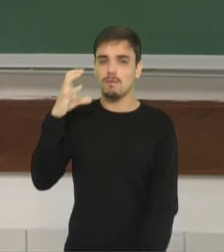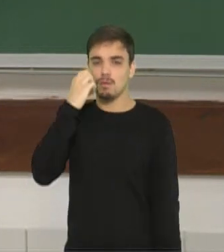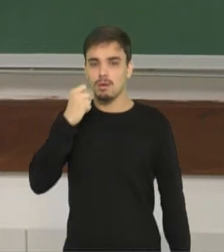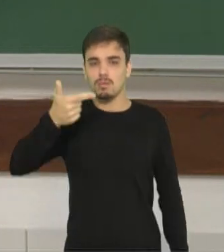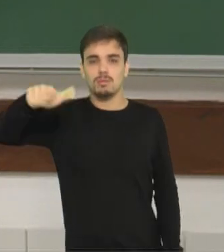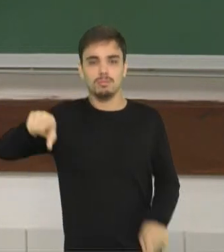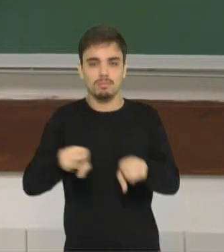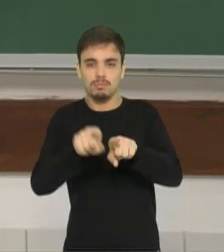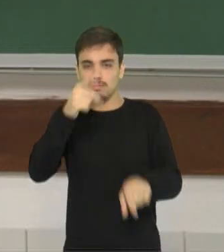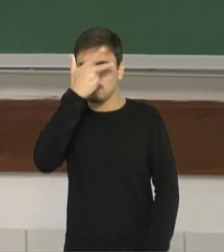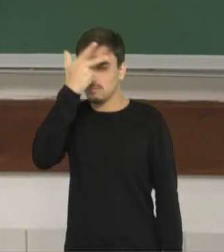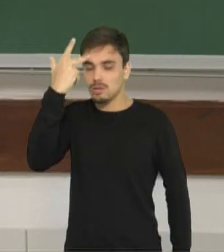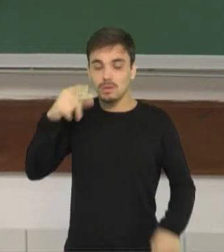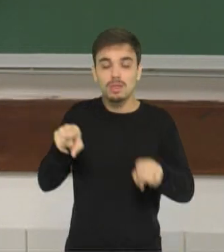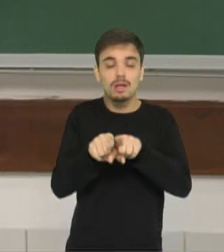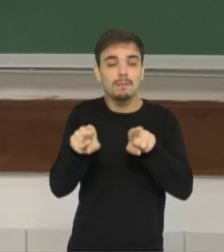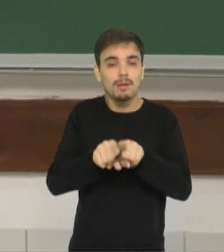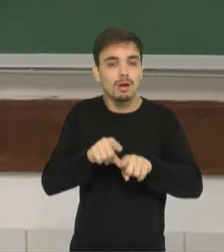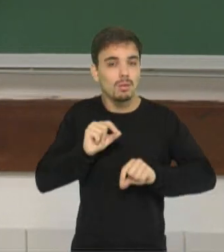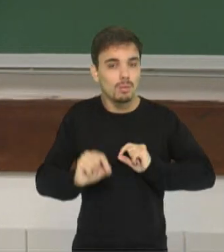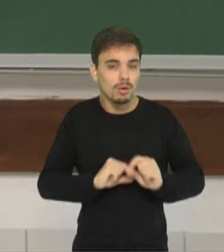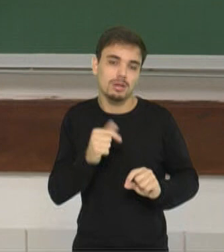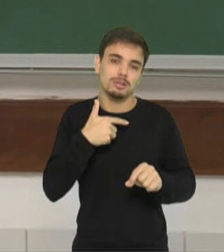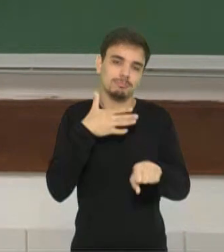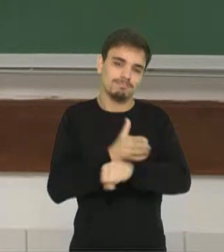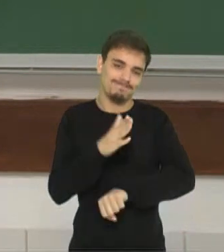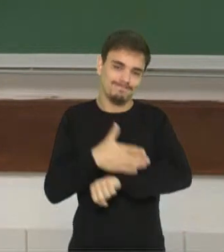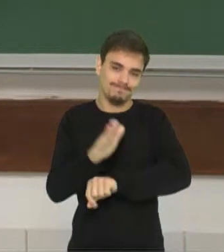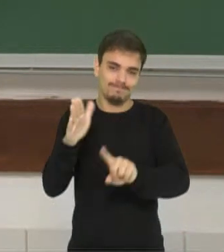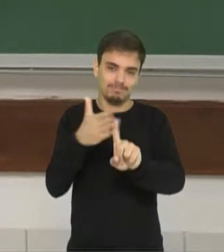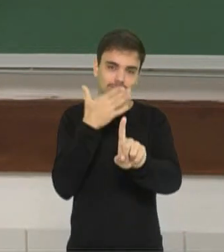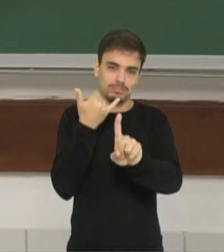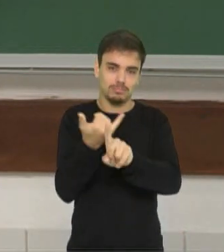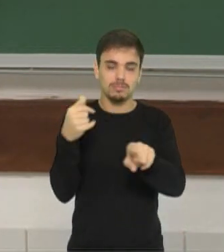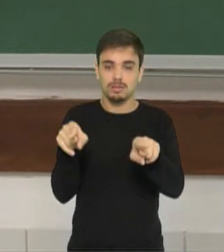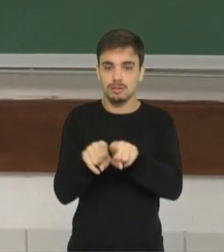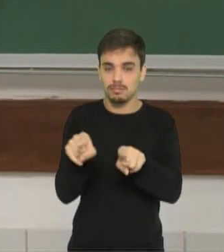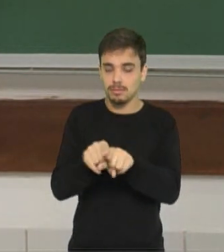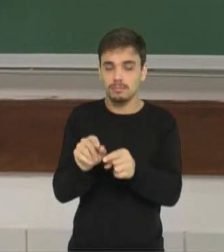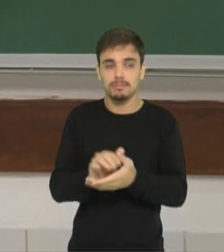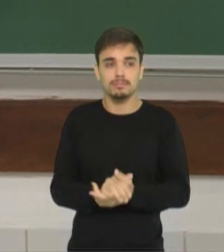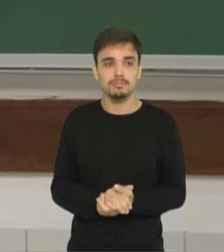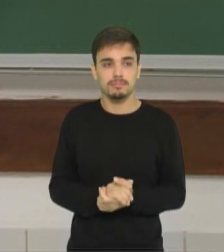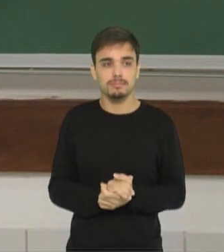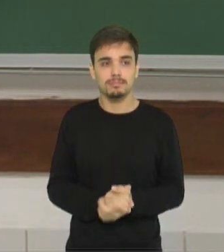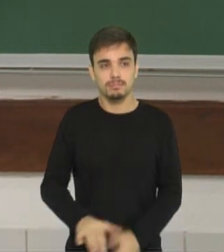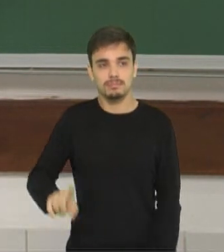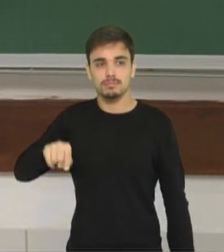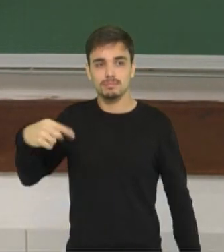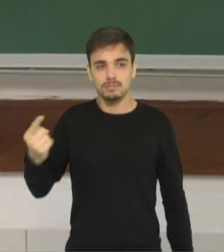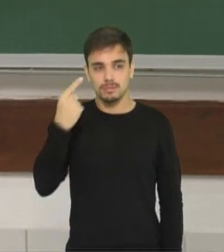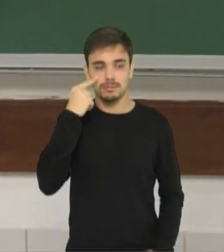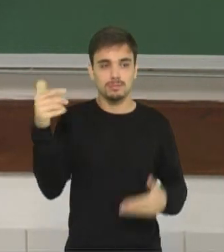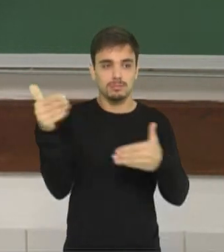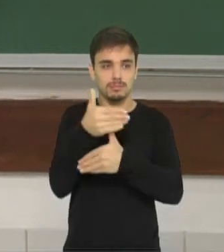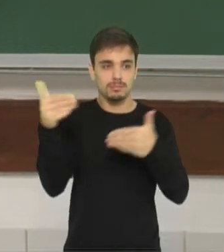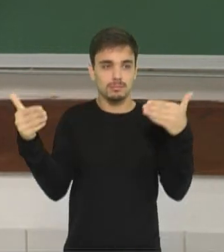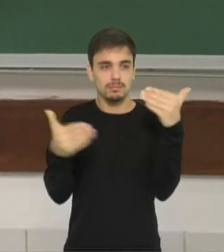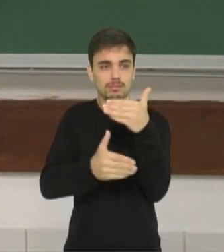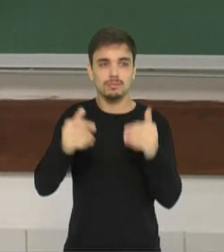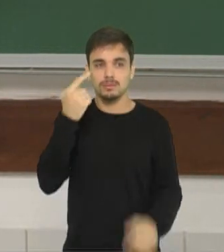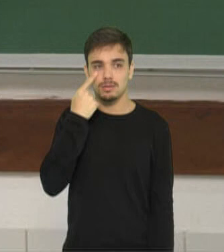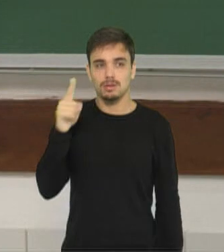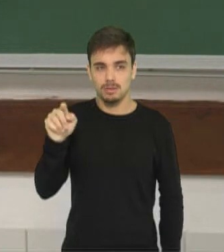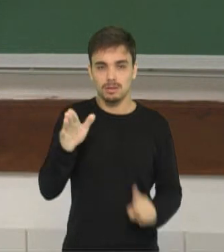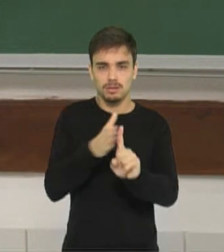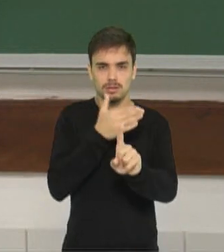acabam, pior do que tudo, praticando o bullying. E aí nós vamos ver no próximo slide que